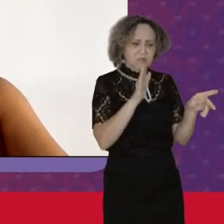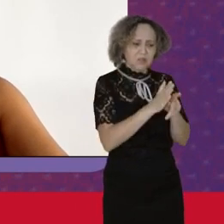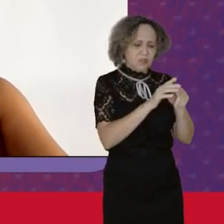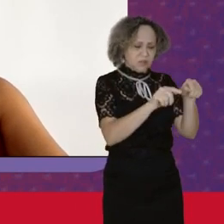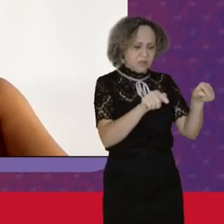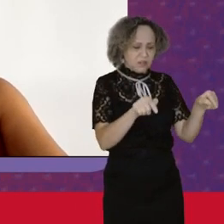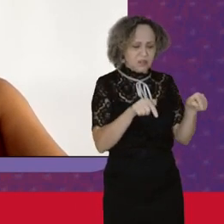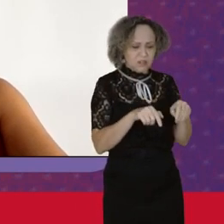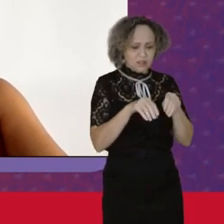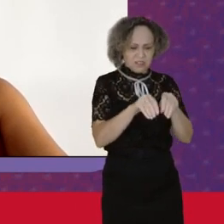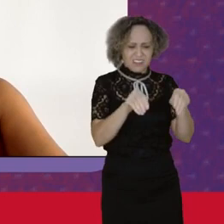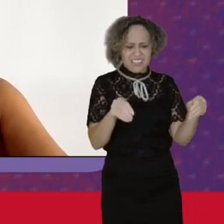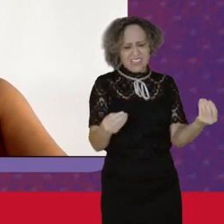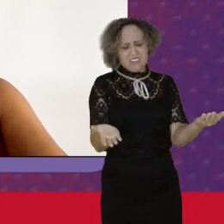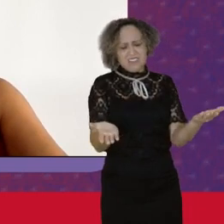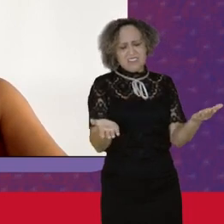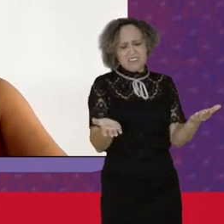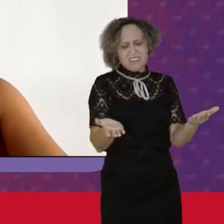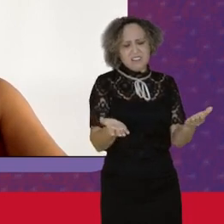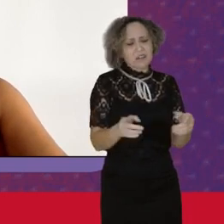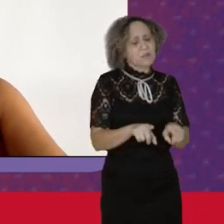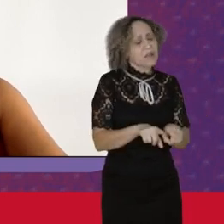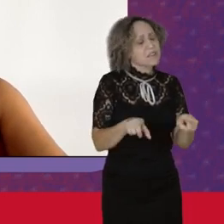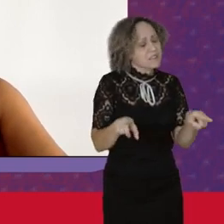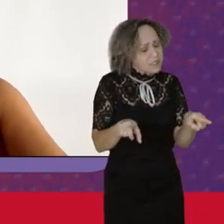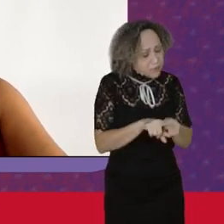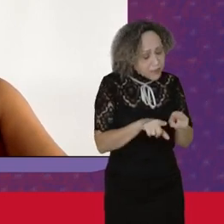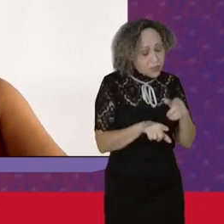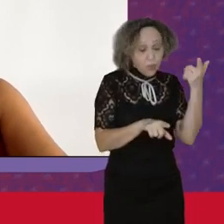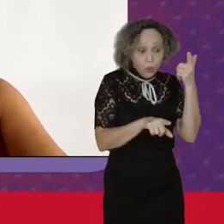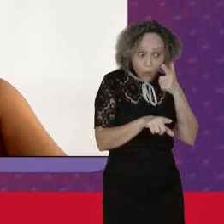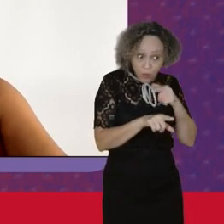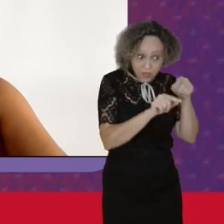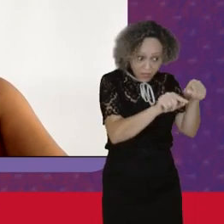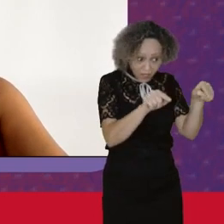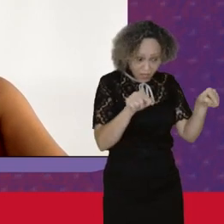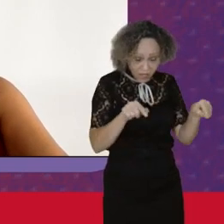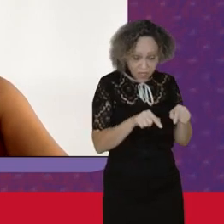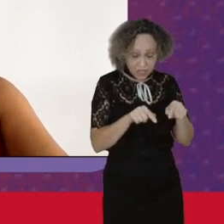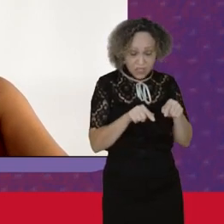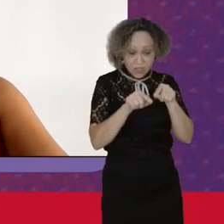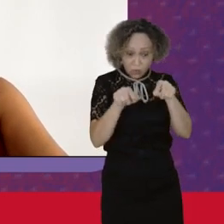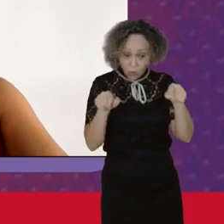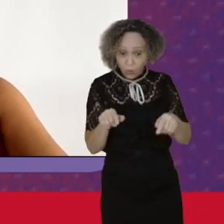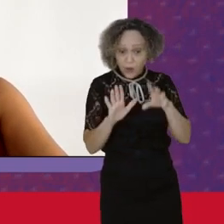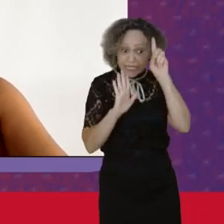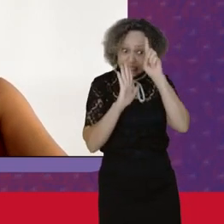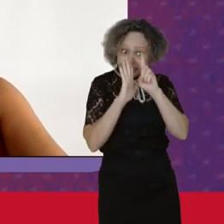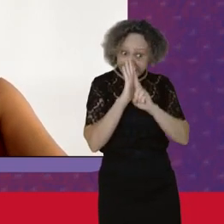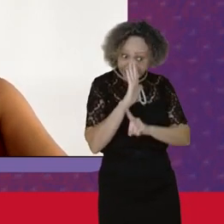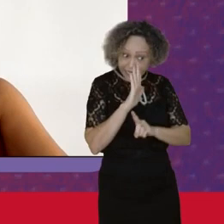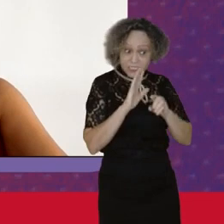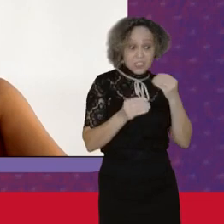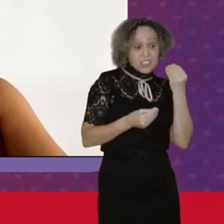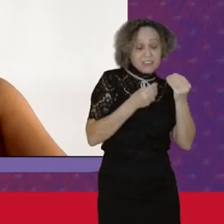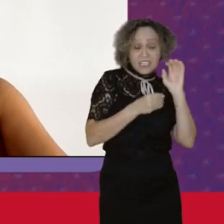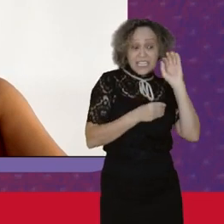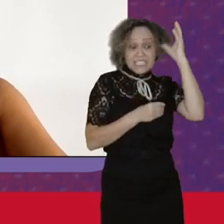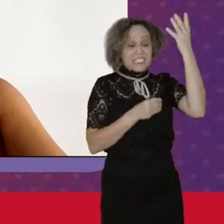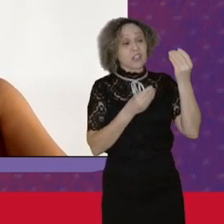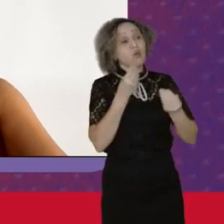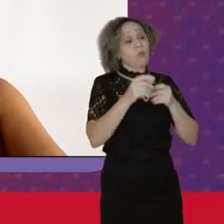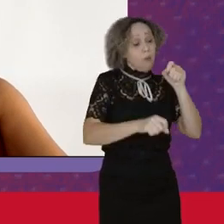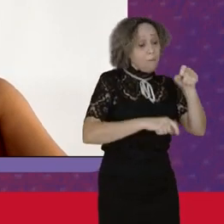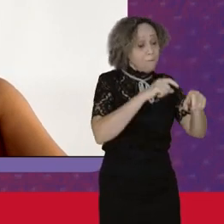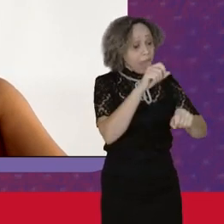tenham acesso à terra, mas também, para além do acesso à terra, ao território, o direito, né, o direito de decidir como plantar, como